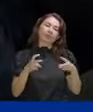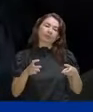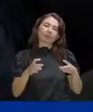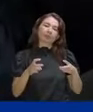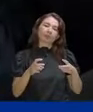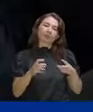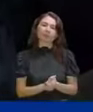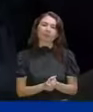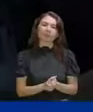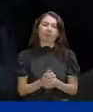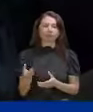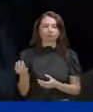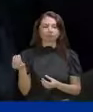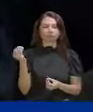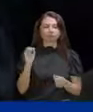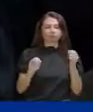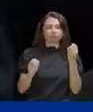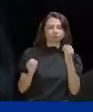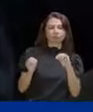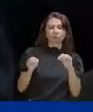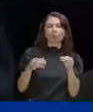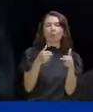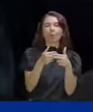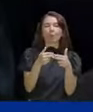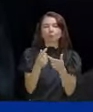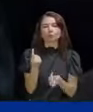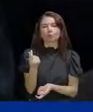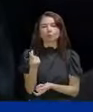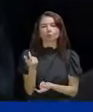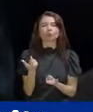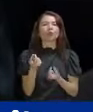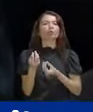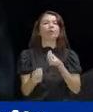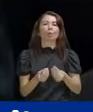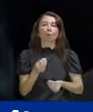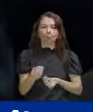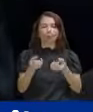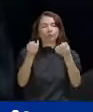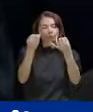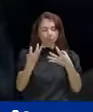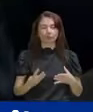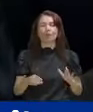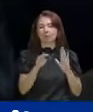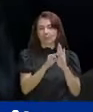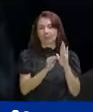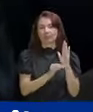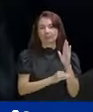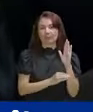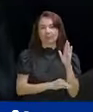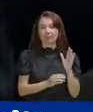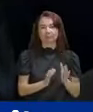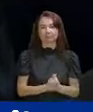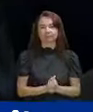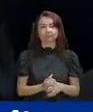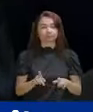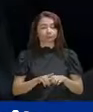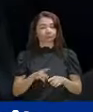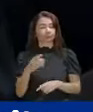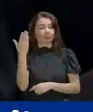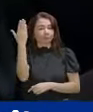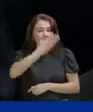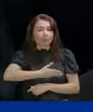identificar onde foram aplicados os recursos. É necessário destacar que se tenha descrição e